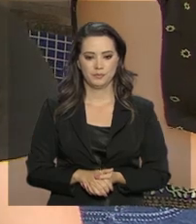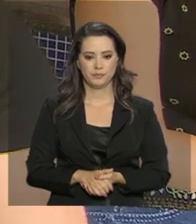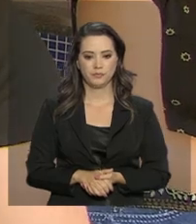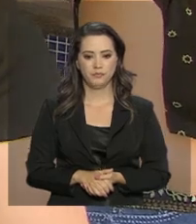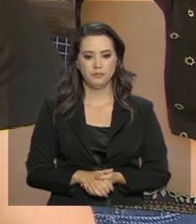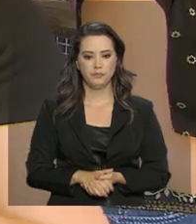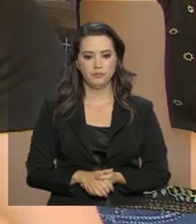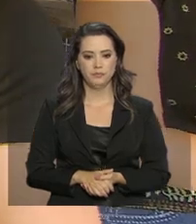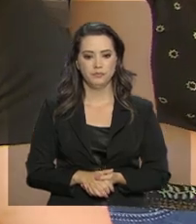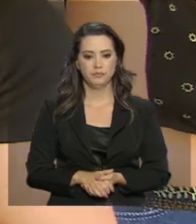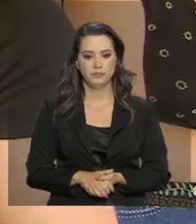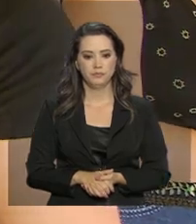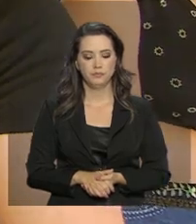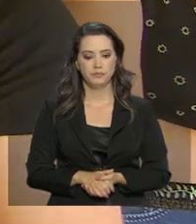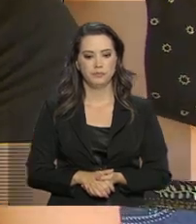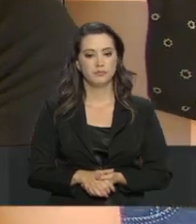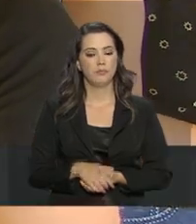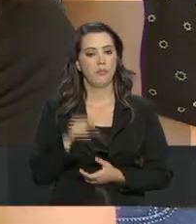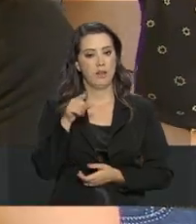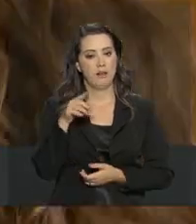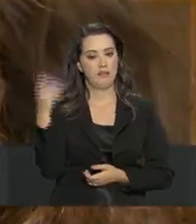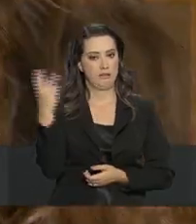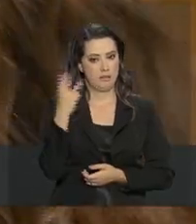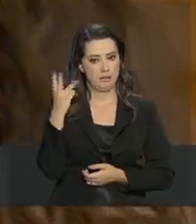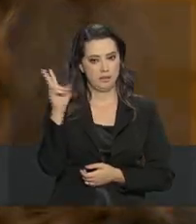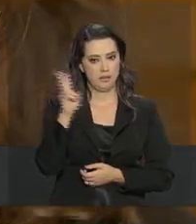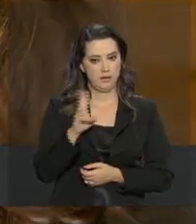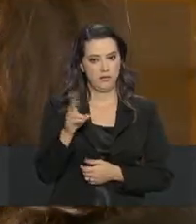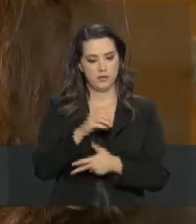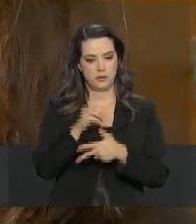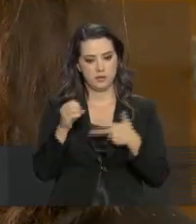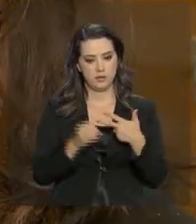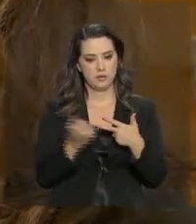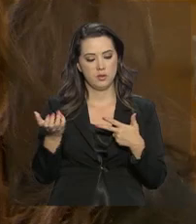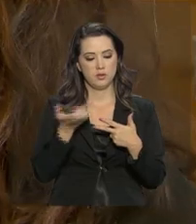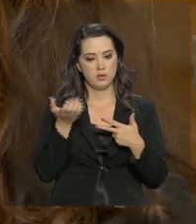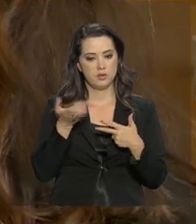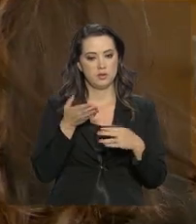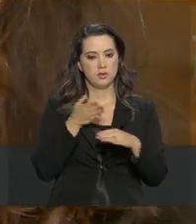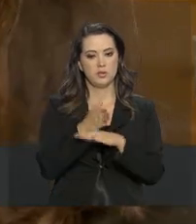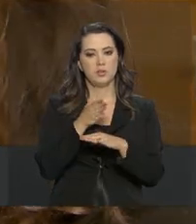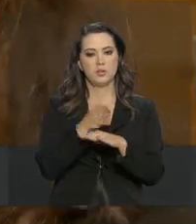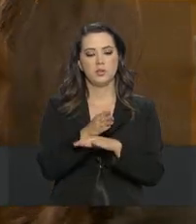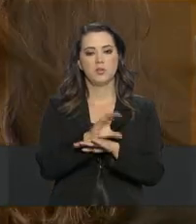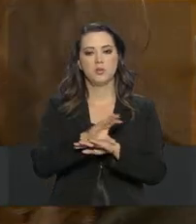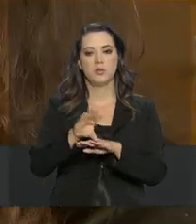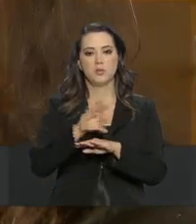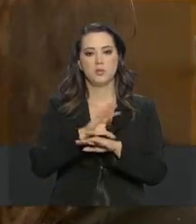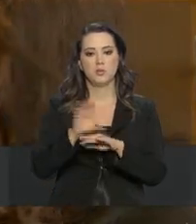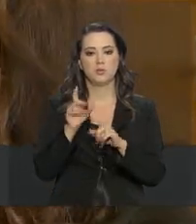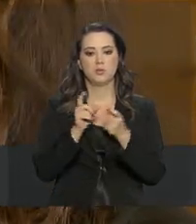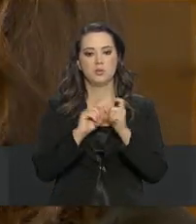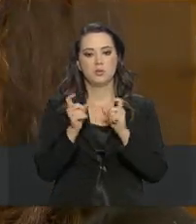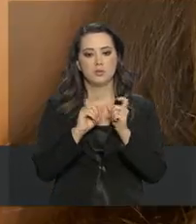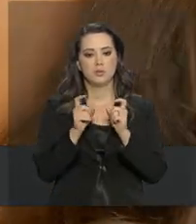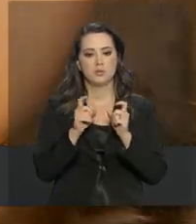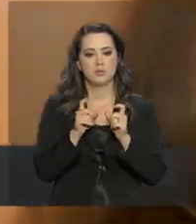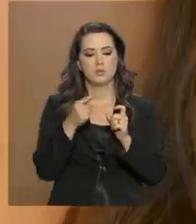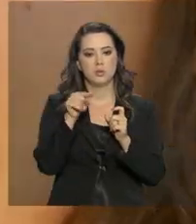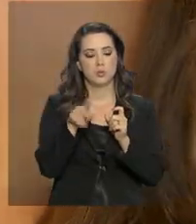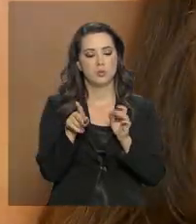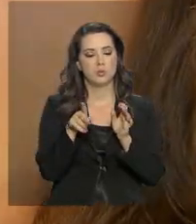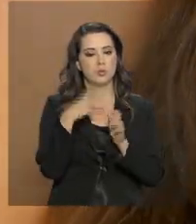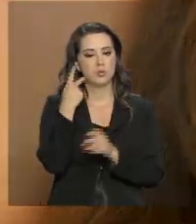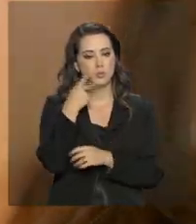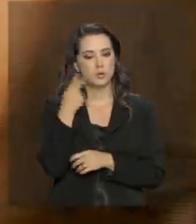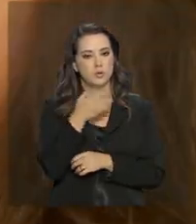Essa estudante está fazendo o Enem pela terceira vez e agora vai tentar o curso de gestor de políticas públicas. Para